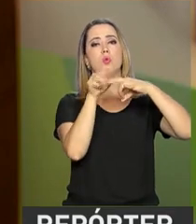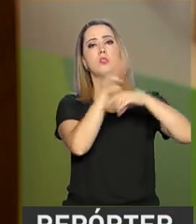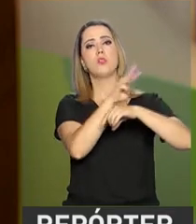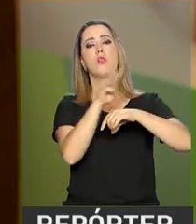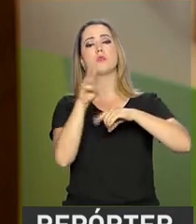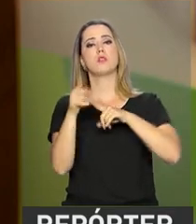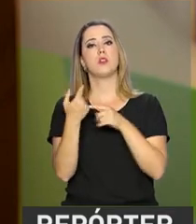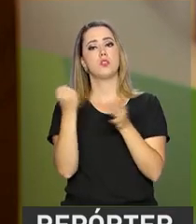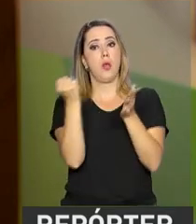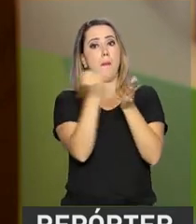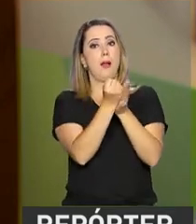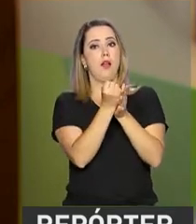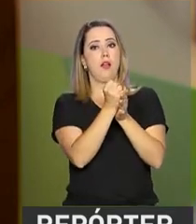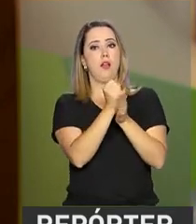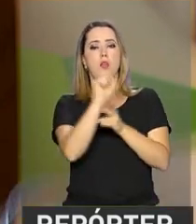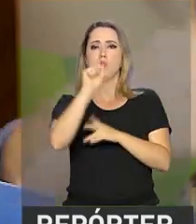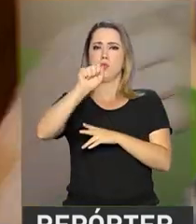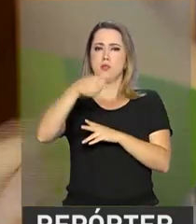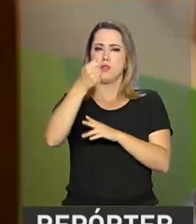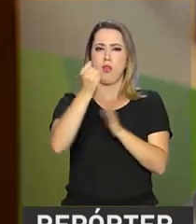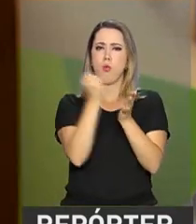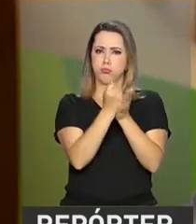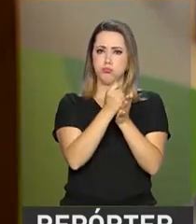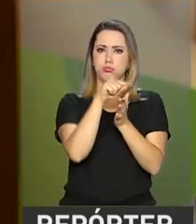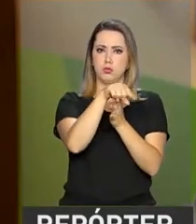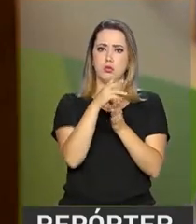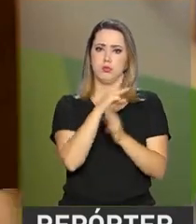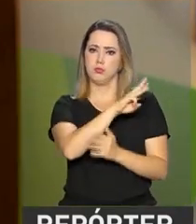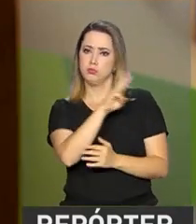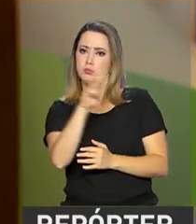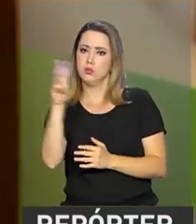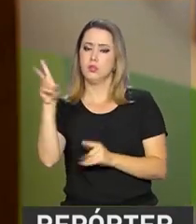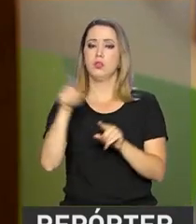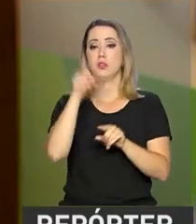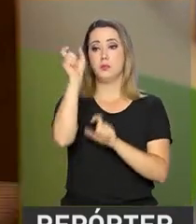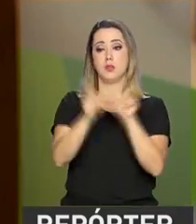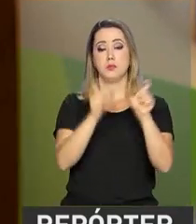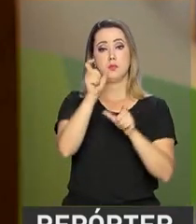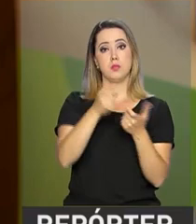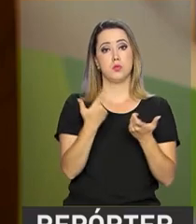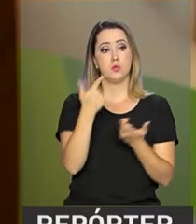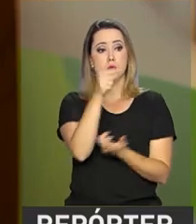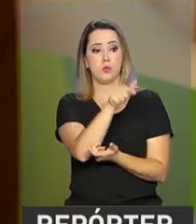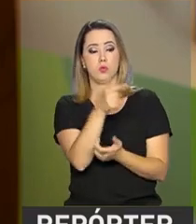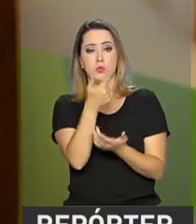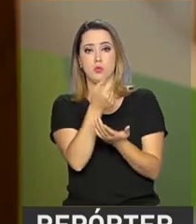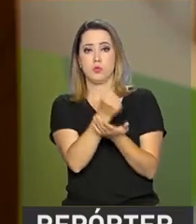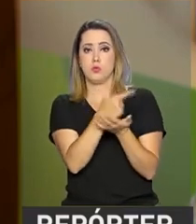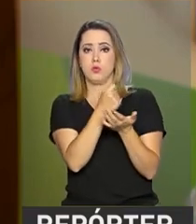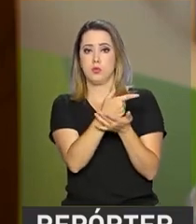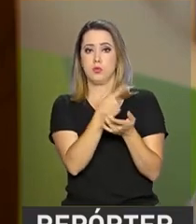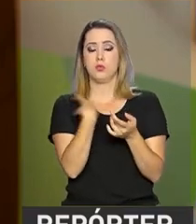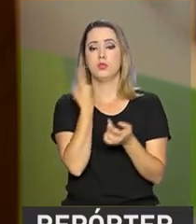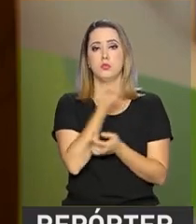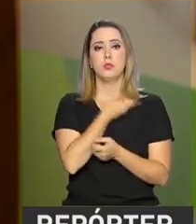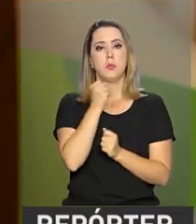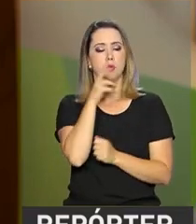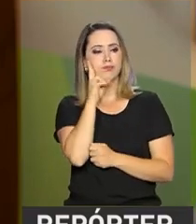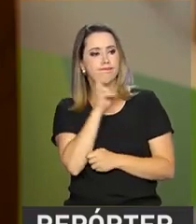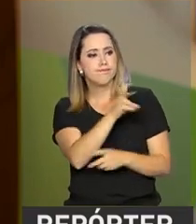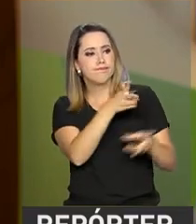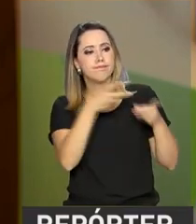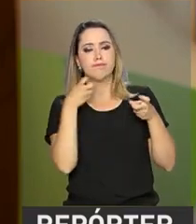marca vai ter um símbolo que também vai levar esse site e os consumidores estrangeiros dos produtos brasileiros vão poder